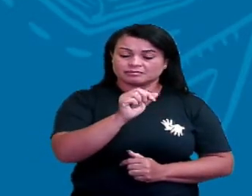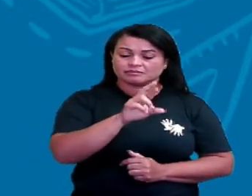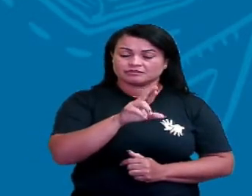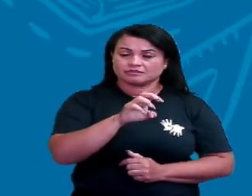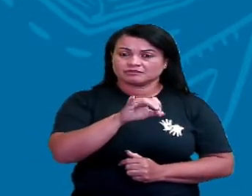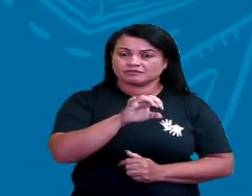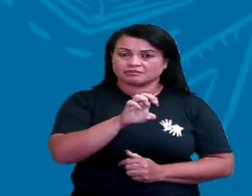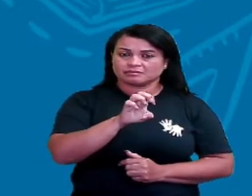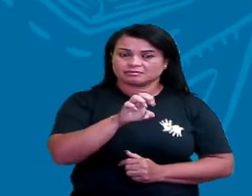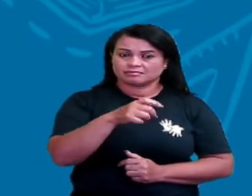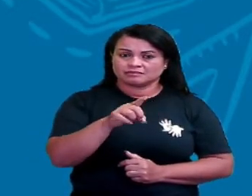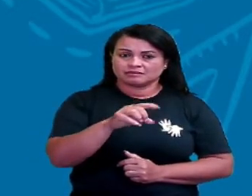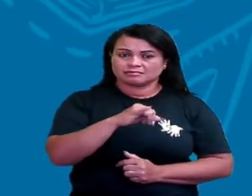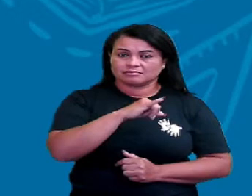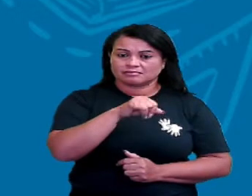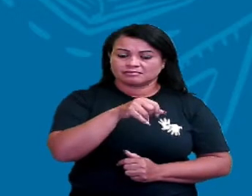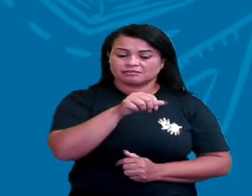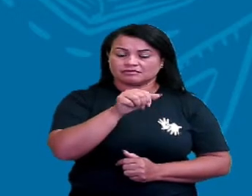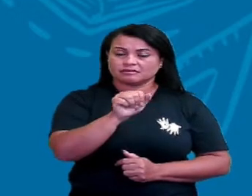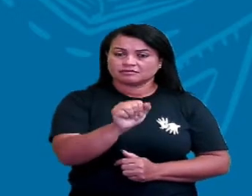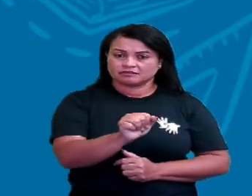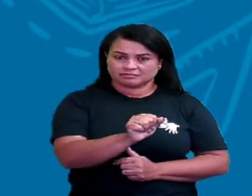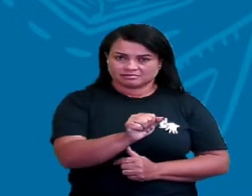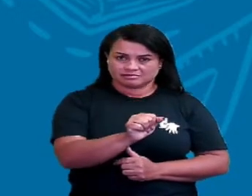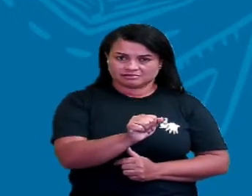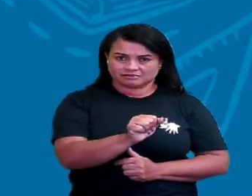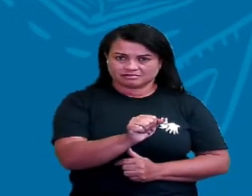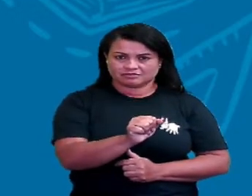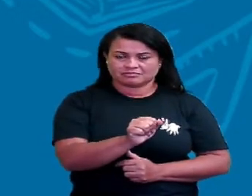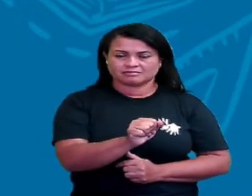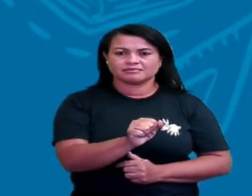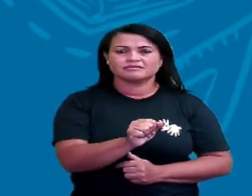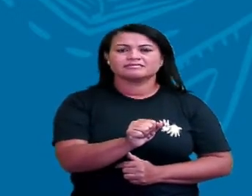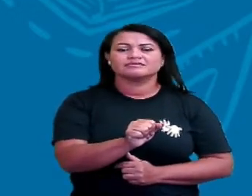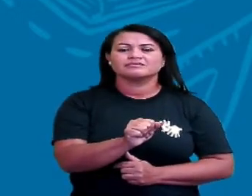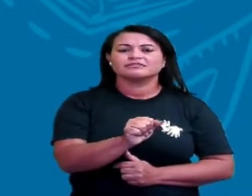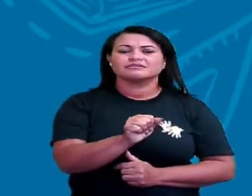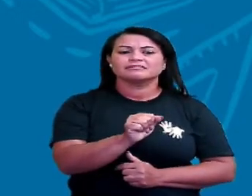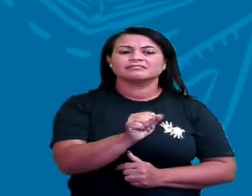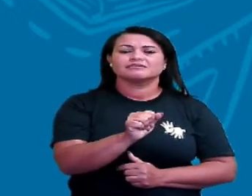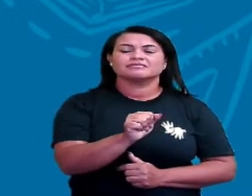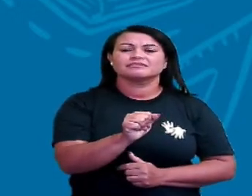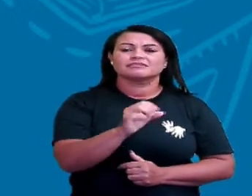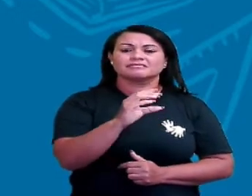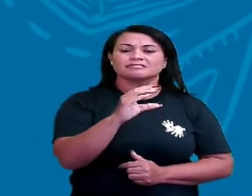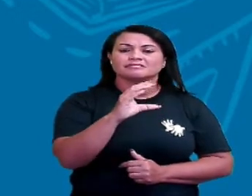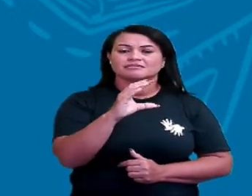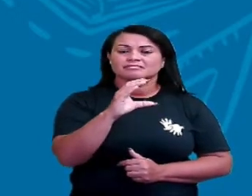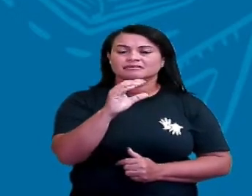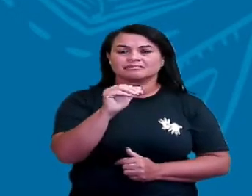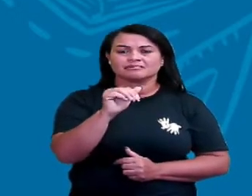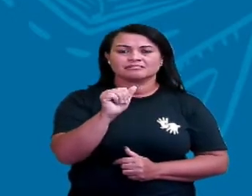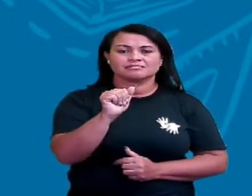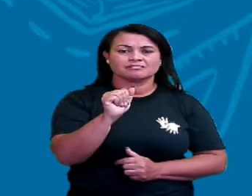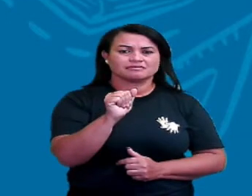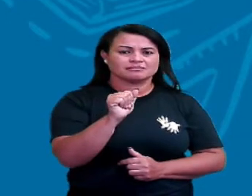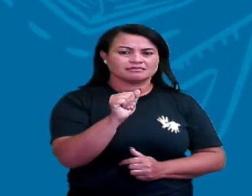Ó, J com A vai fazer, ó, o já. C com